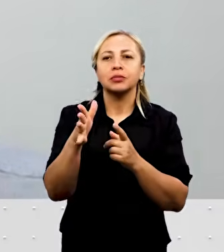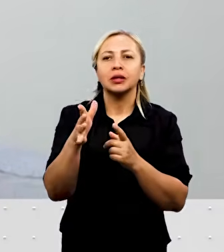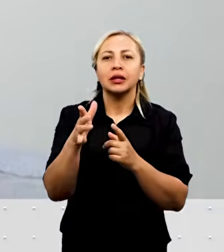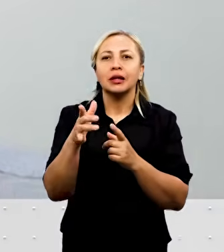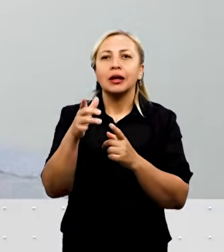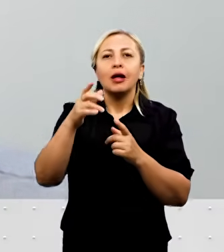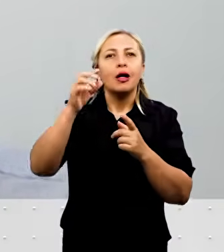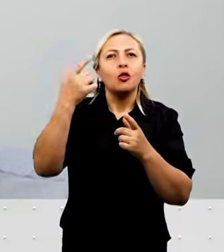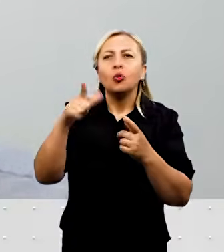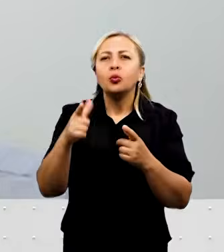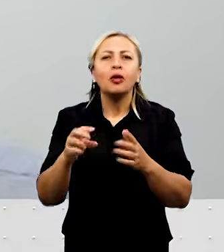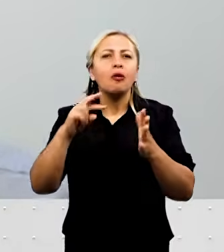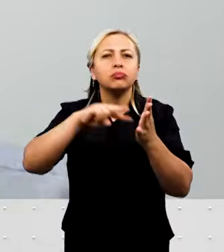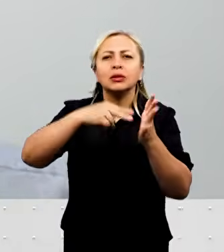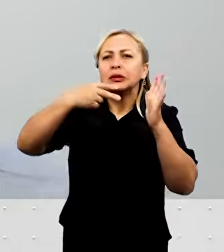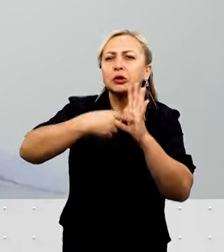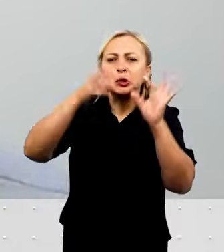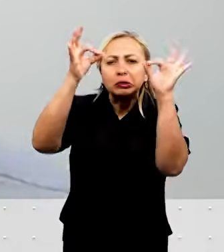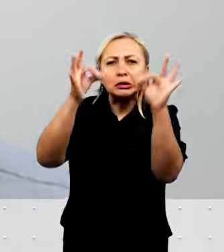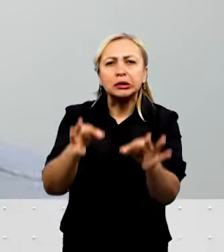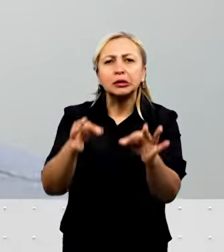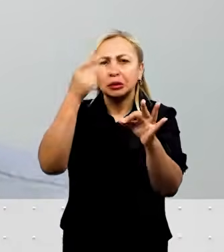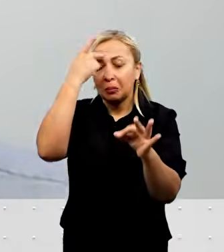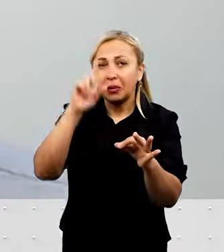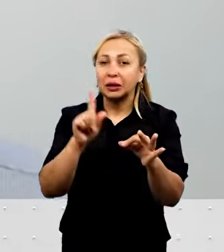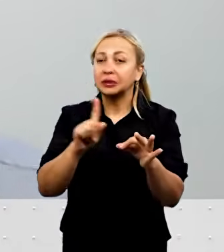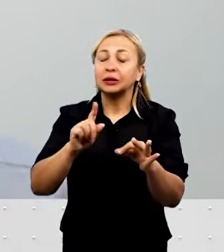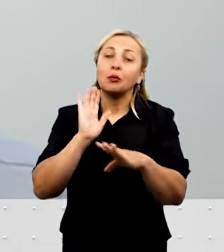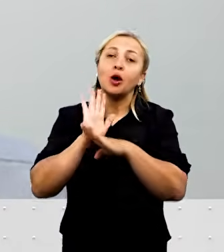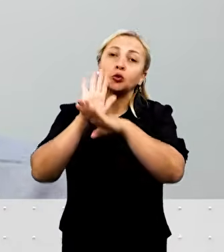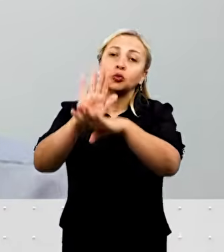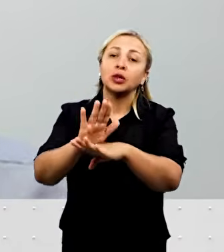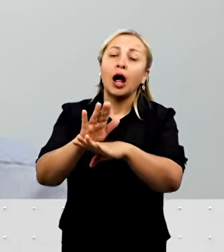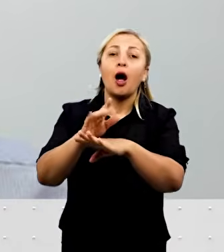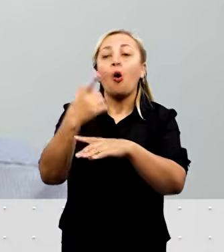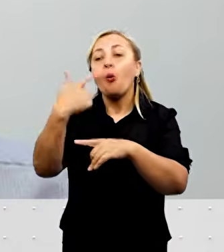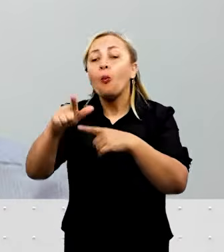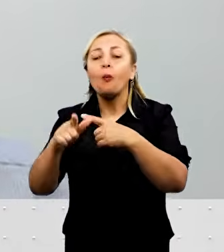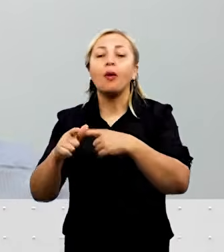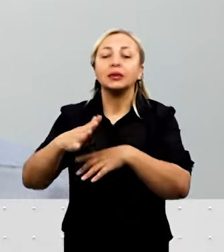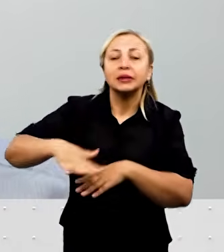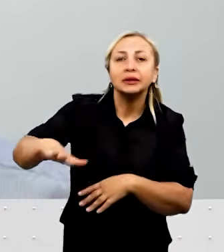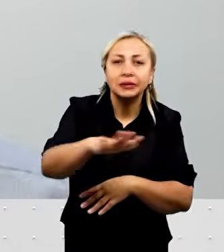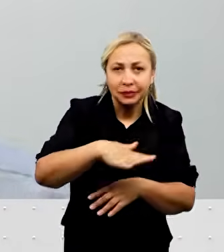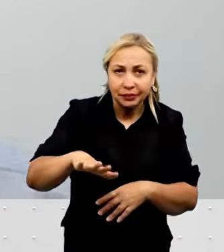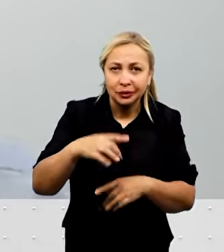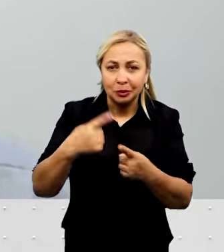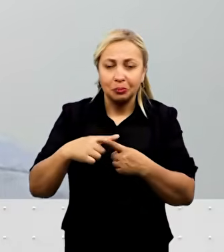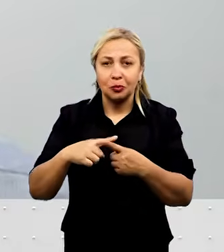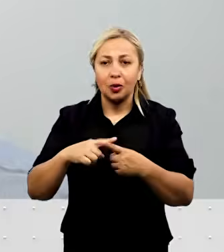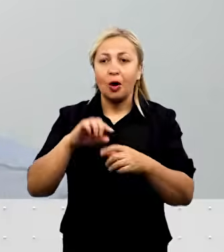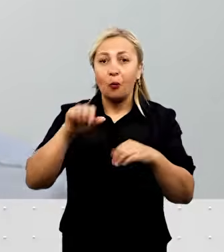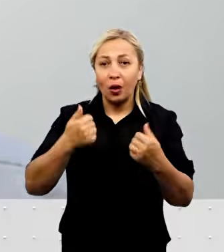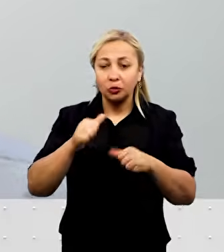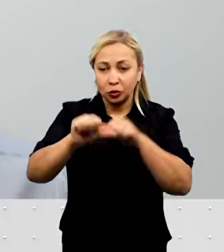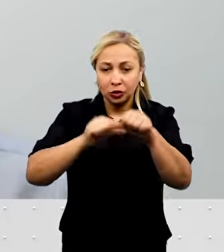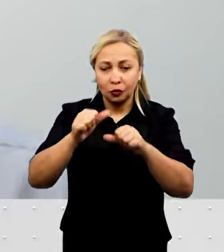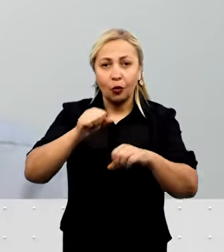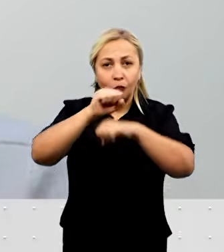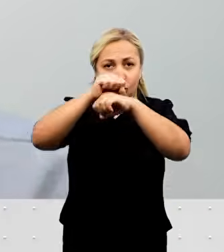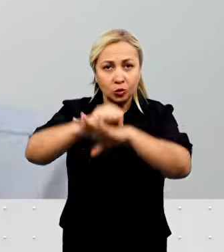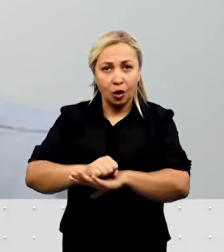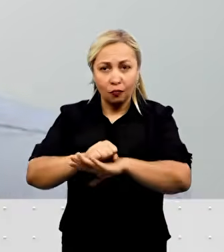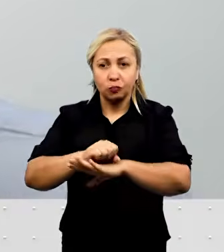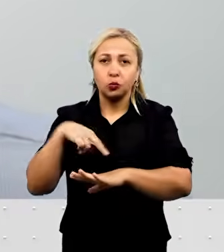a palavra correta eles não têm significado se eles não colaborarem com outras áreas. Porque quando a gente